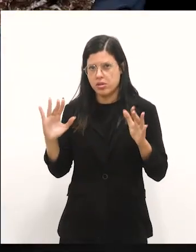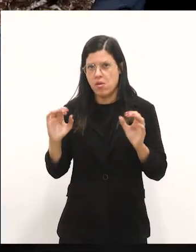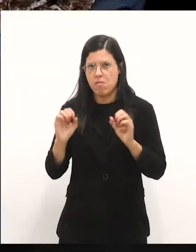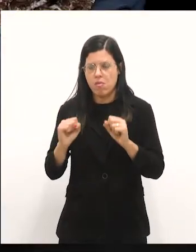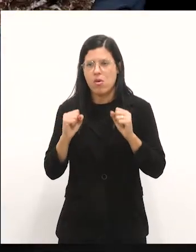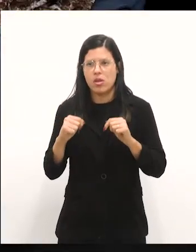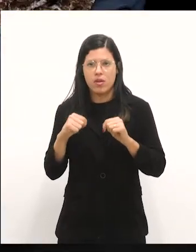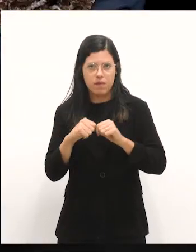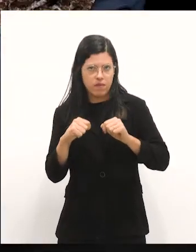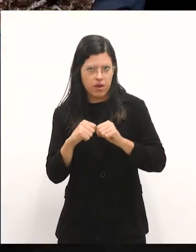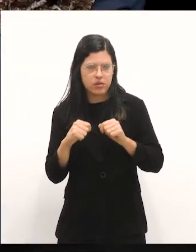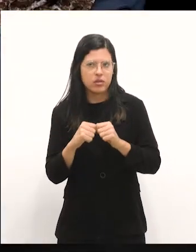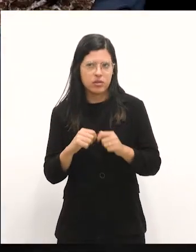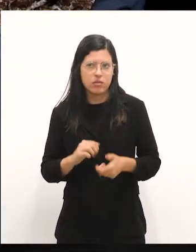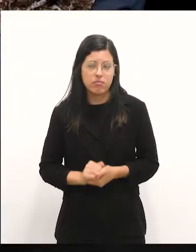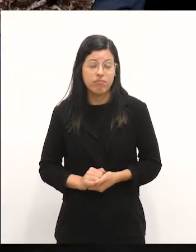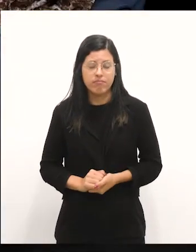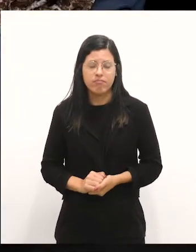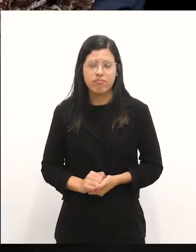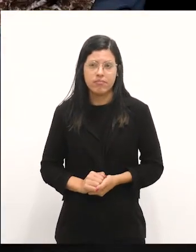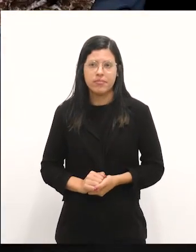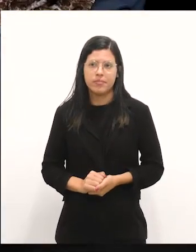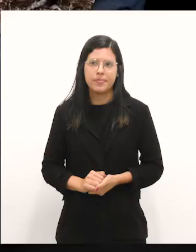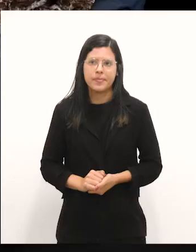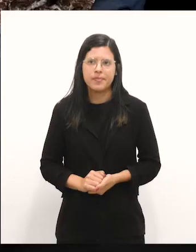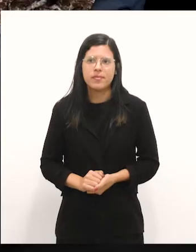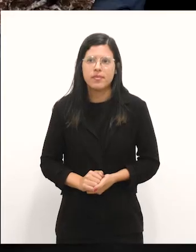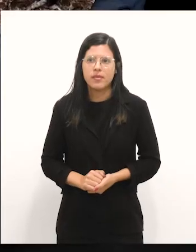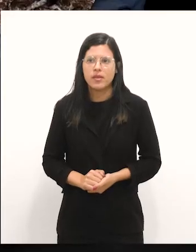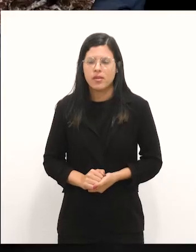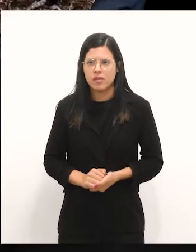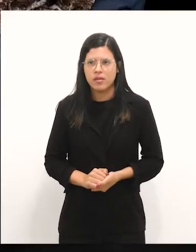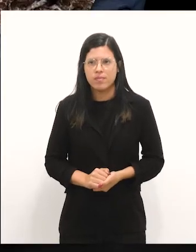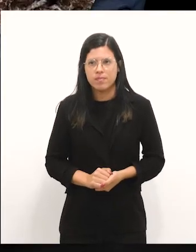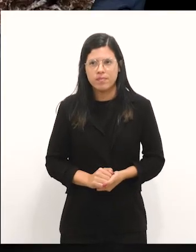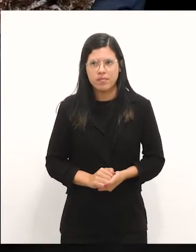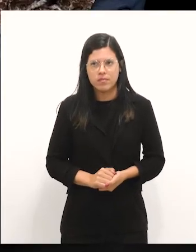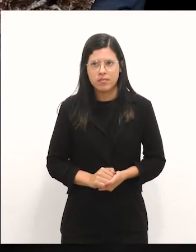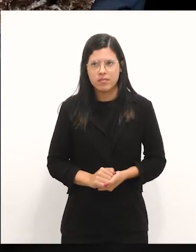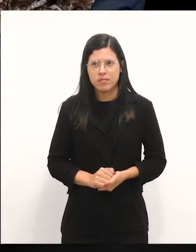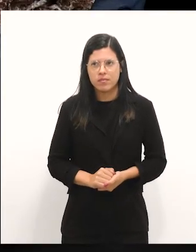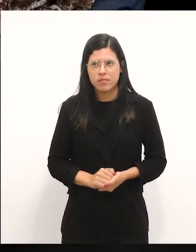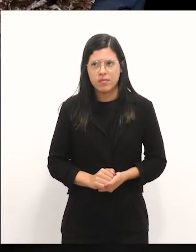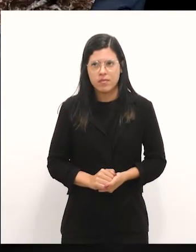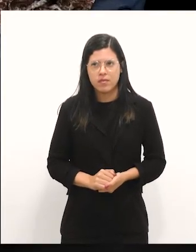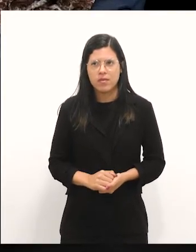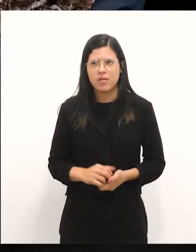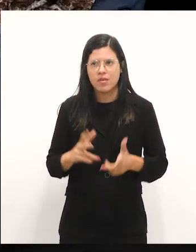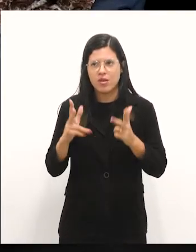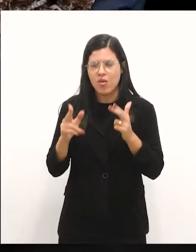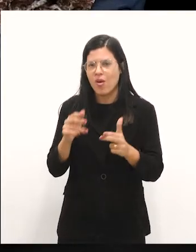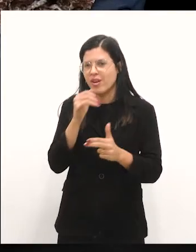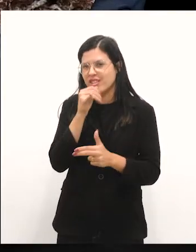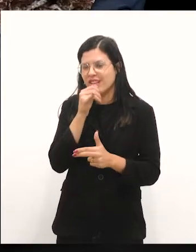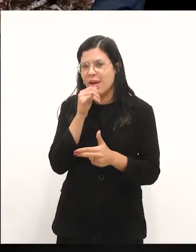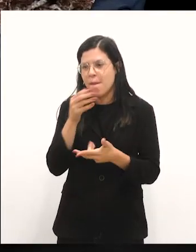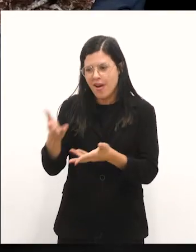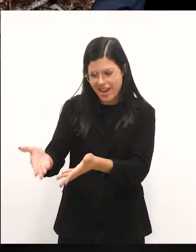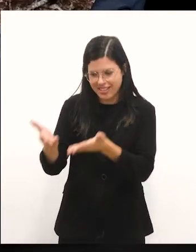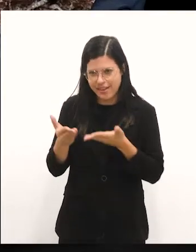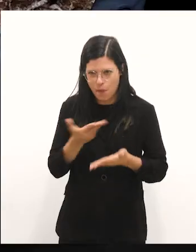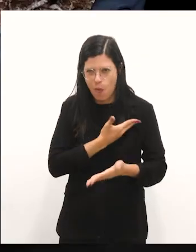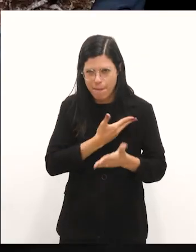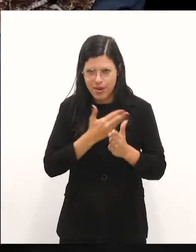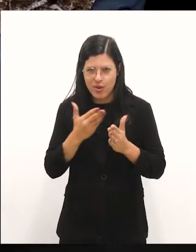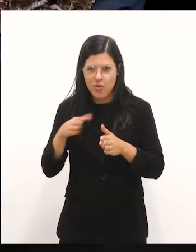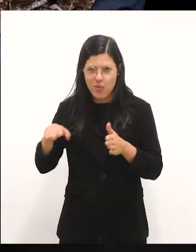condições para isso, podem e fazem. Porque como aquele recebeu o amigo no aeroporto,